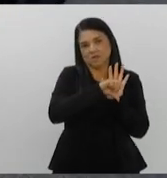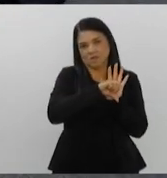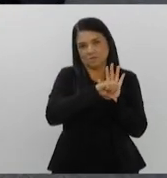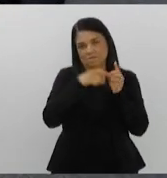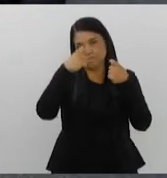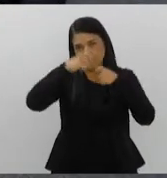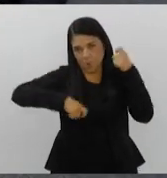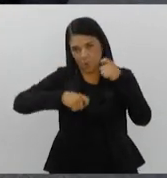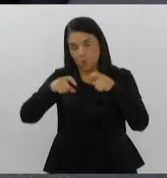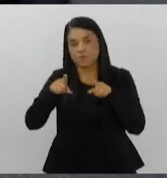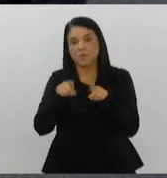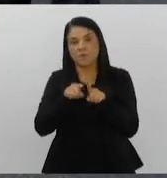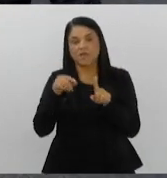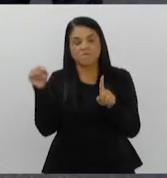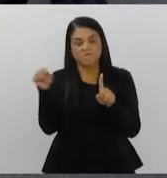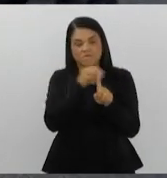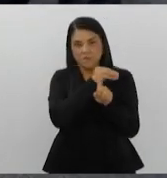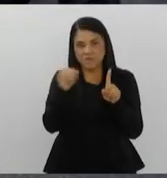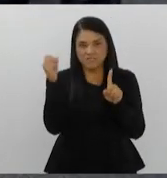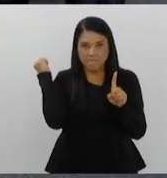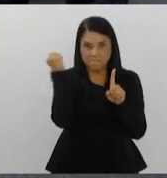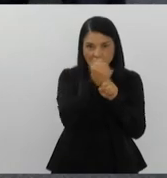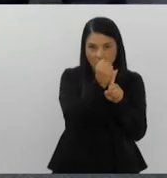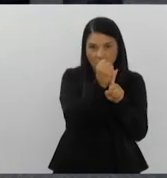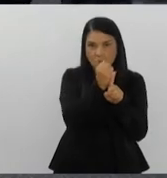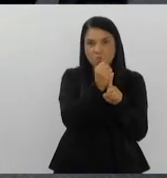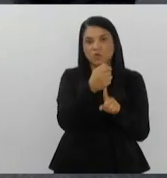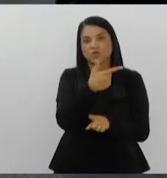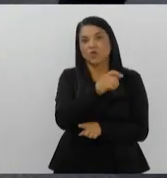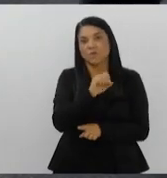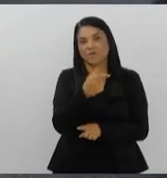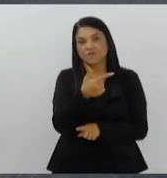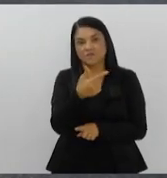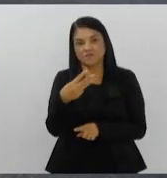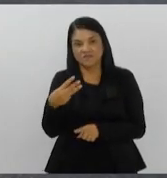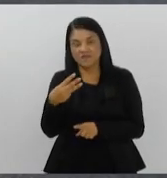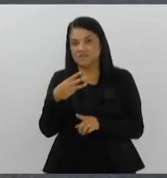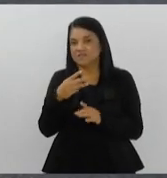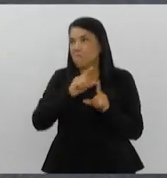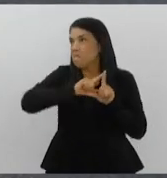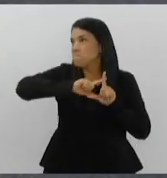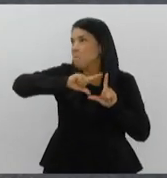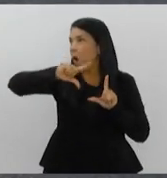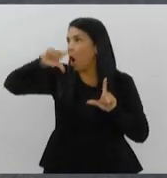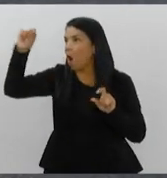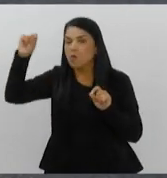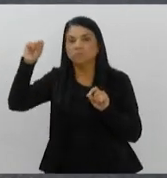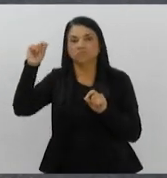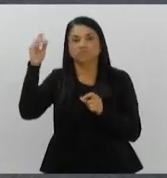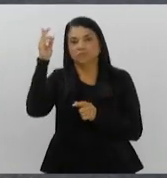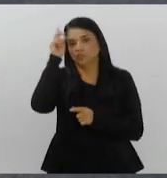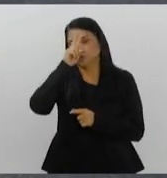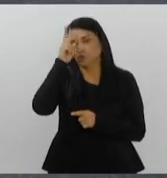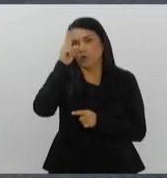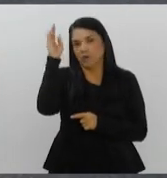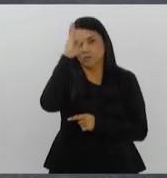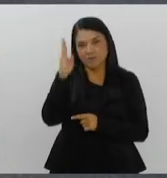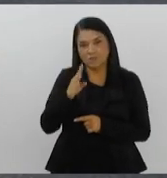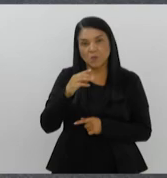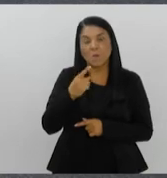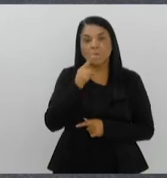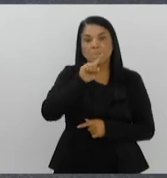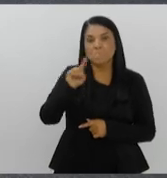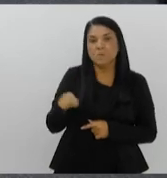de feminicídios em 2023 é o maior da série histórica do Brasil. Foram